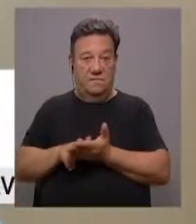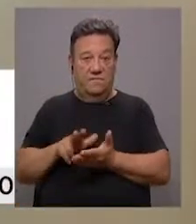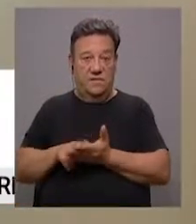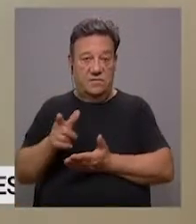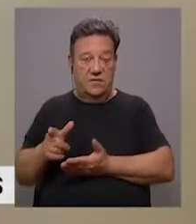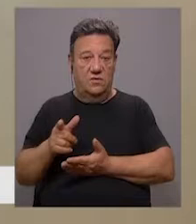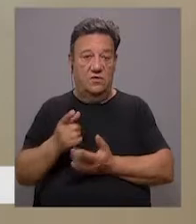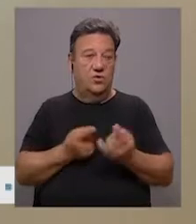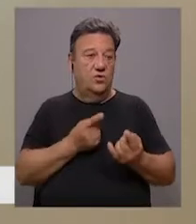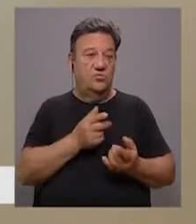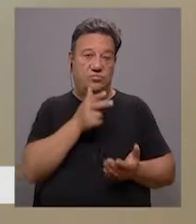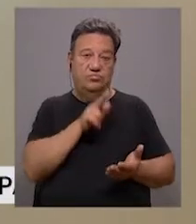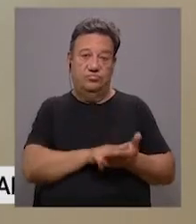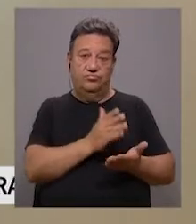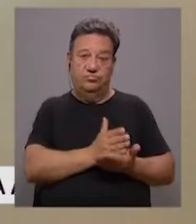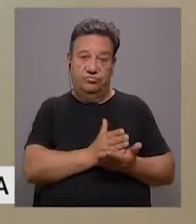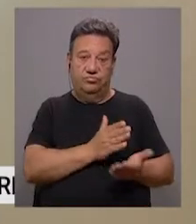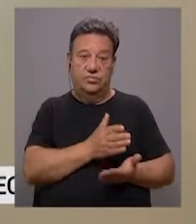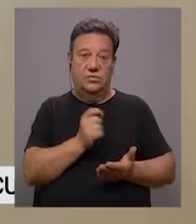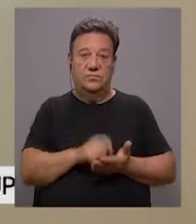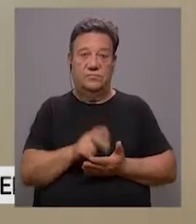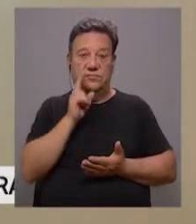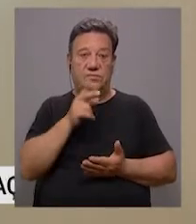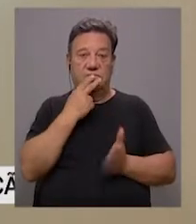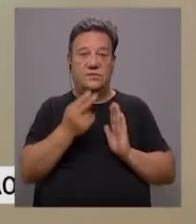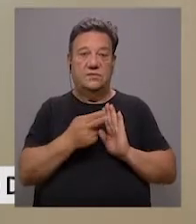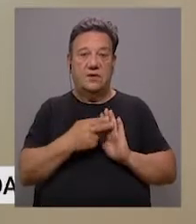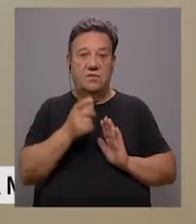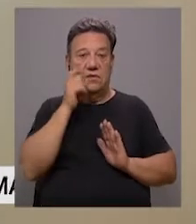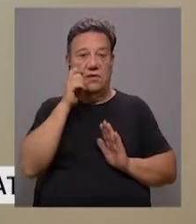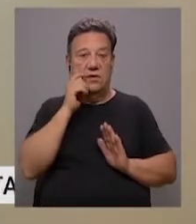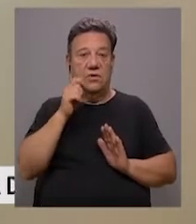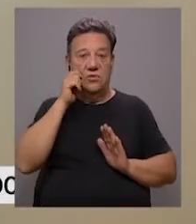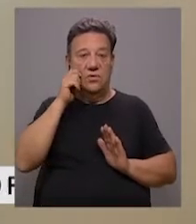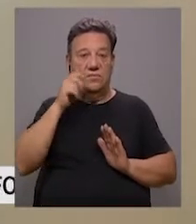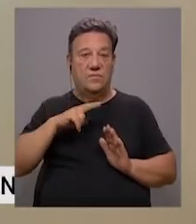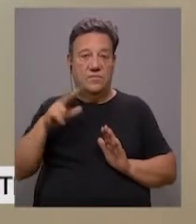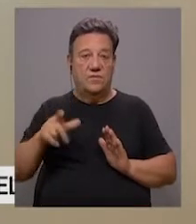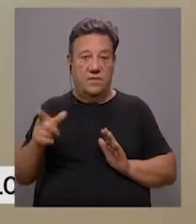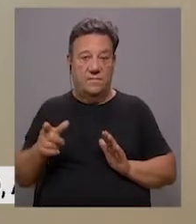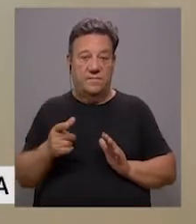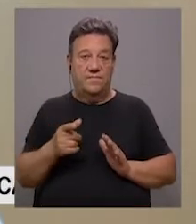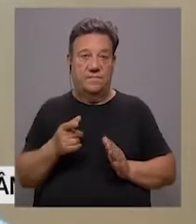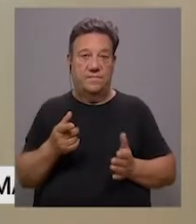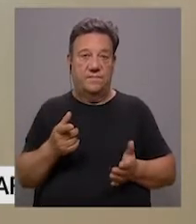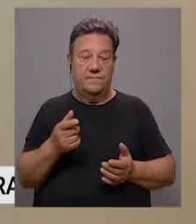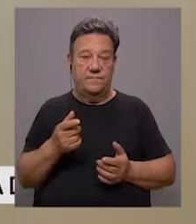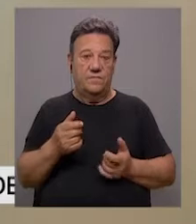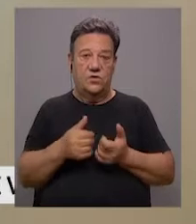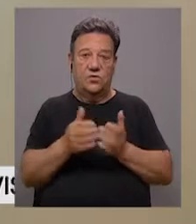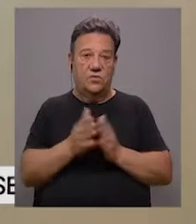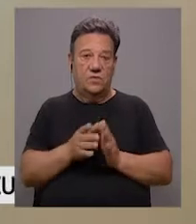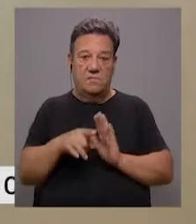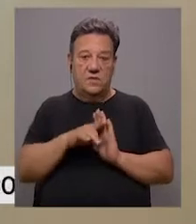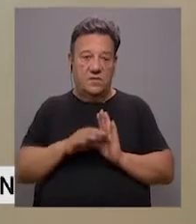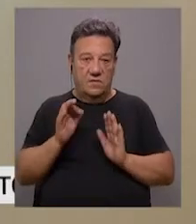e outros já certificados do ponto de vista do selo de garantia do turismo em Portugal, com todas as